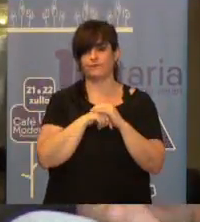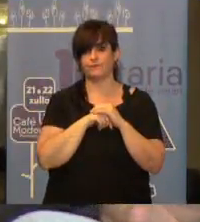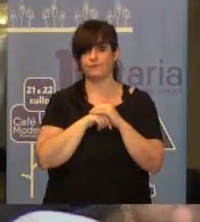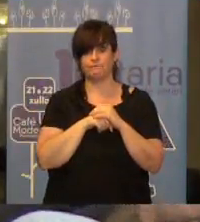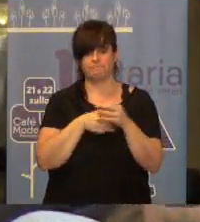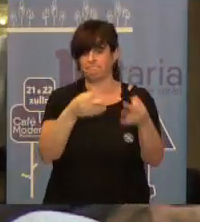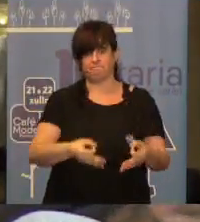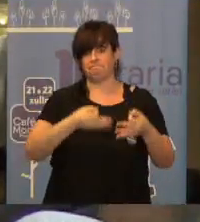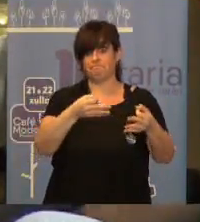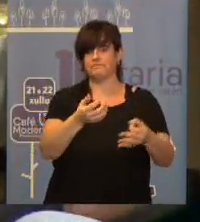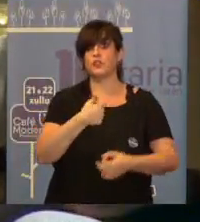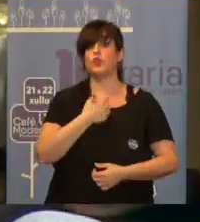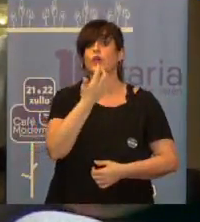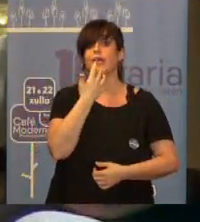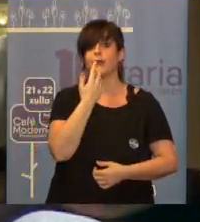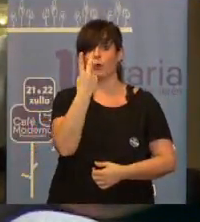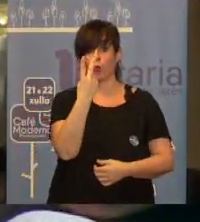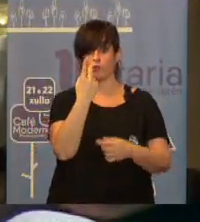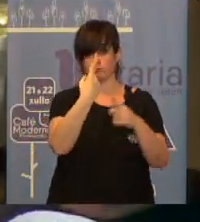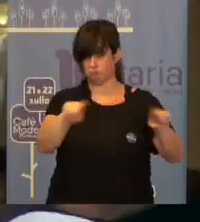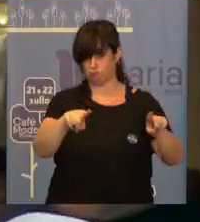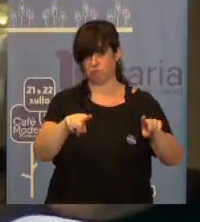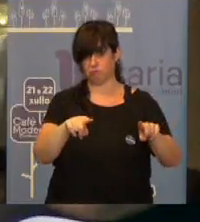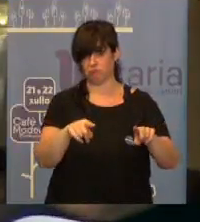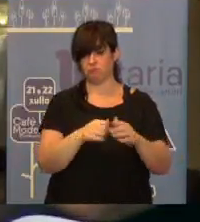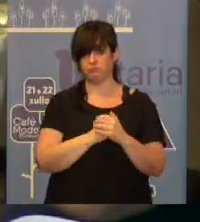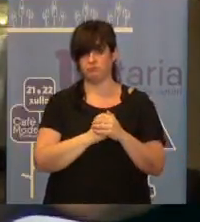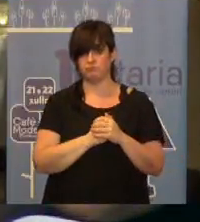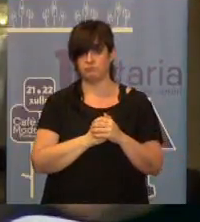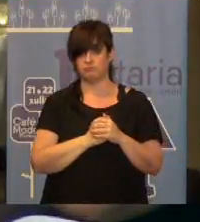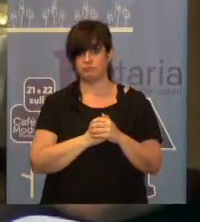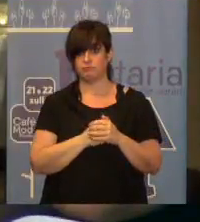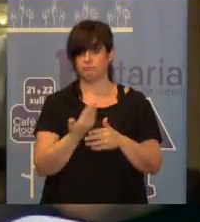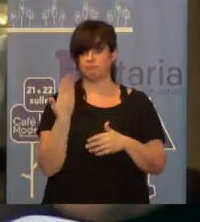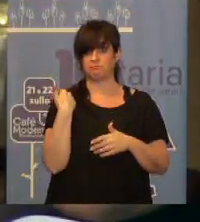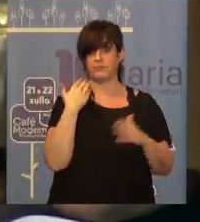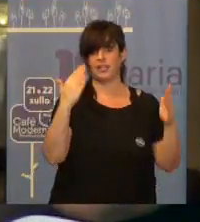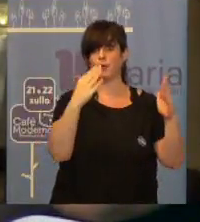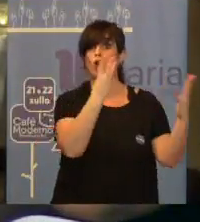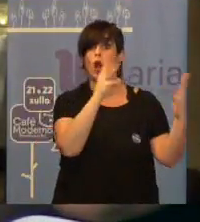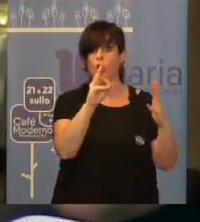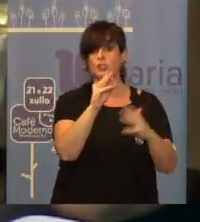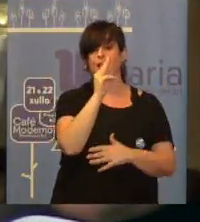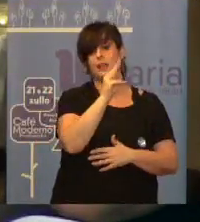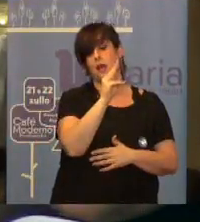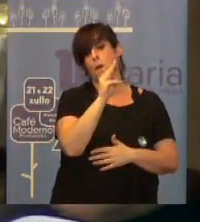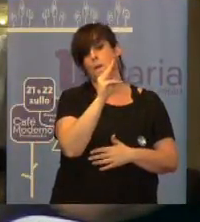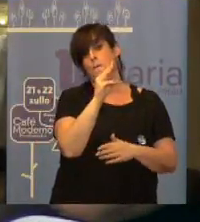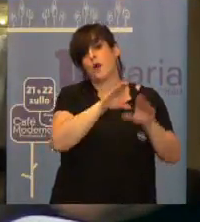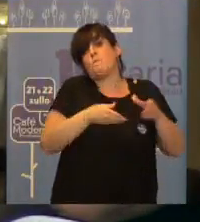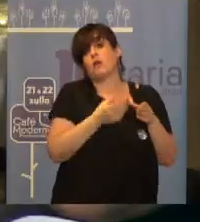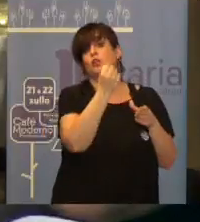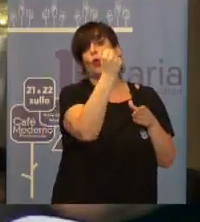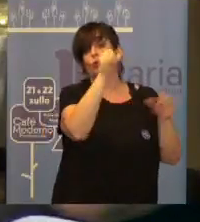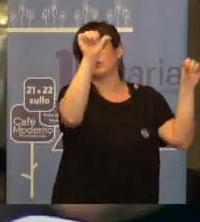así. Vou poñer dous exemplos diferentes e distantes. Nos 80, cando entrou en crisis o PC, é dicir, cando entrou en